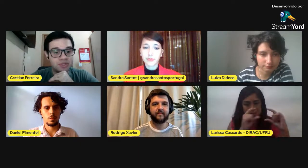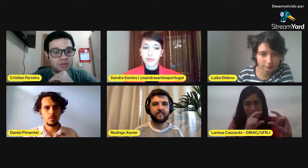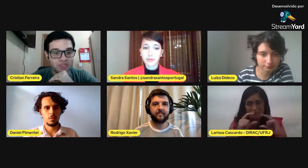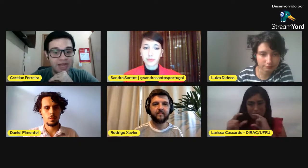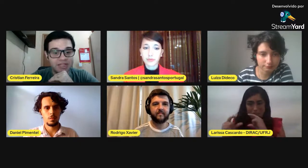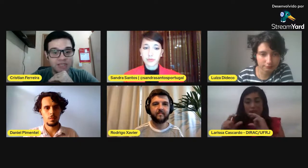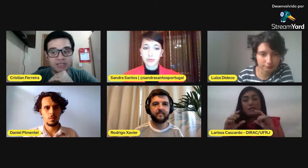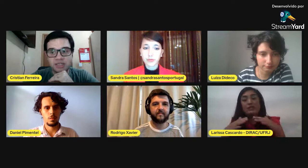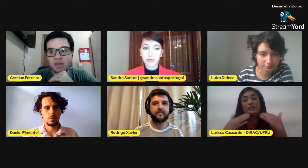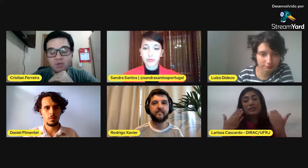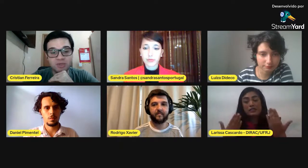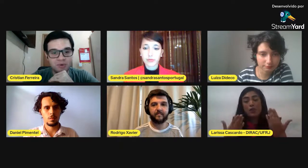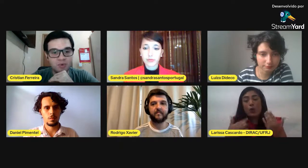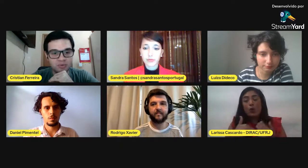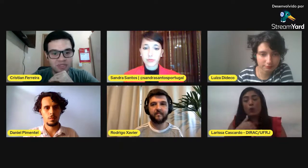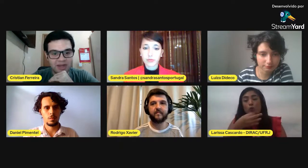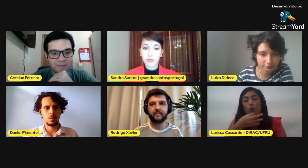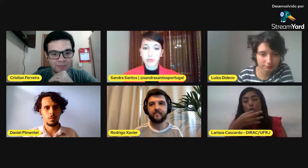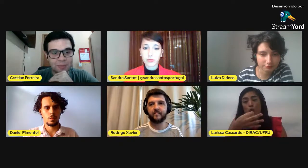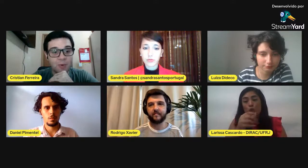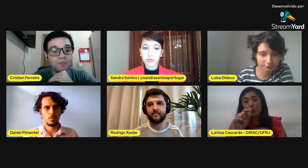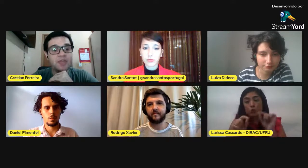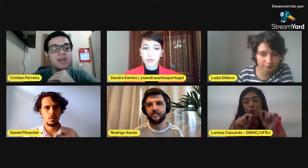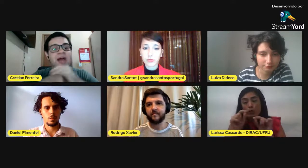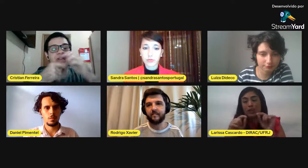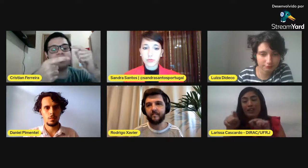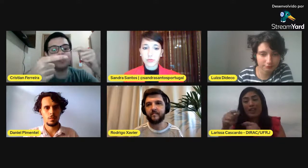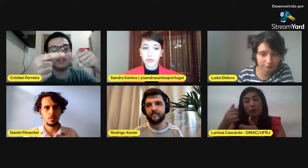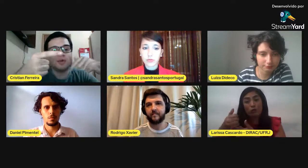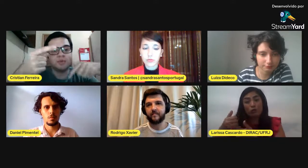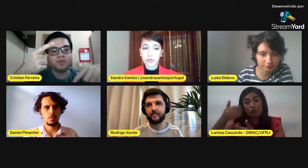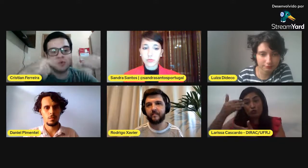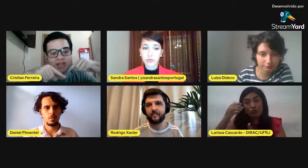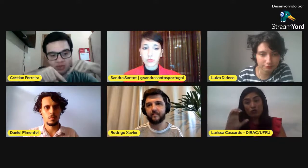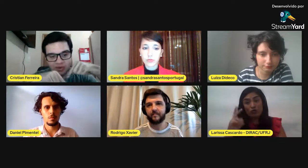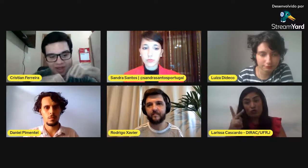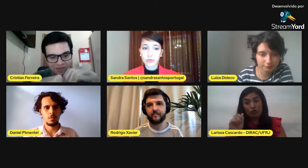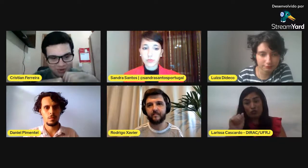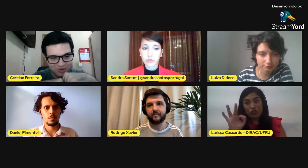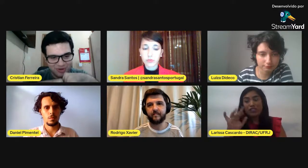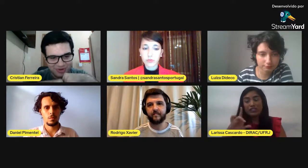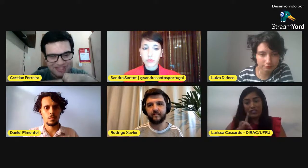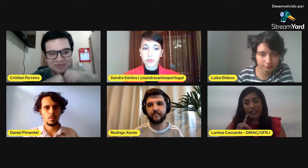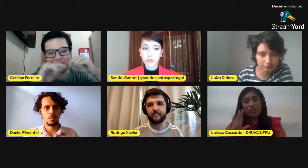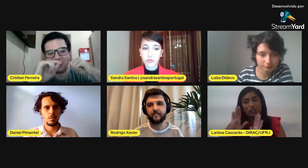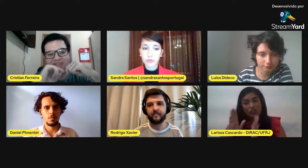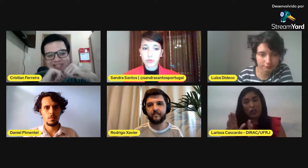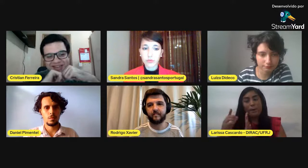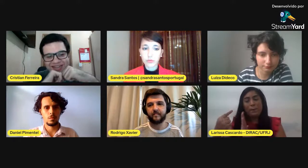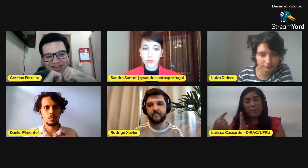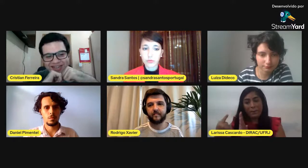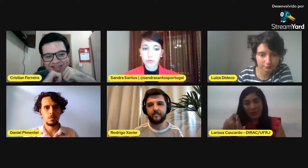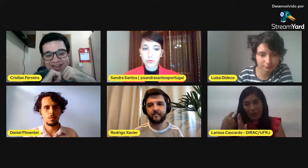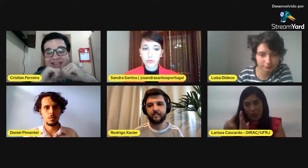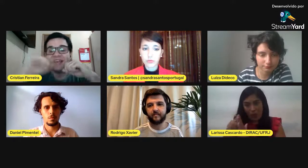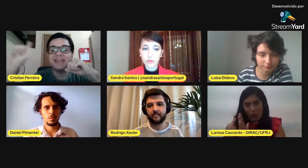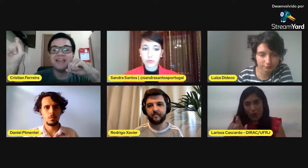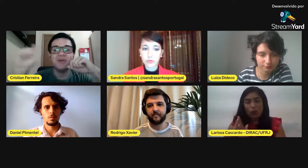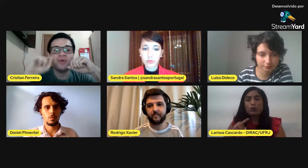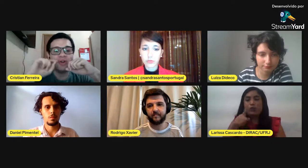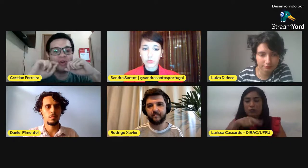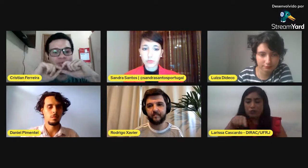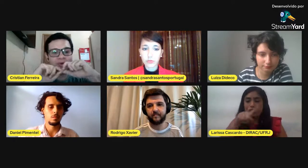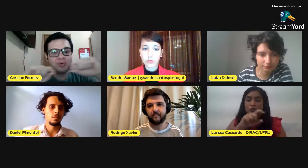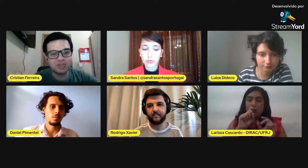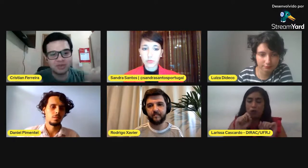para as perguntas do chat, que já tem algumas perguntas lá, tá bom? Aí, eu vou, então, trocar de lugar de novo com a Luíse. Vou botar a Luíse aqui na tela. E